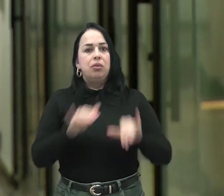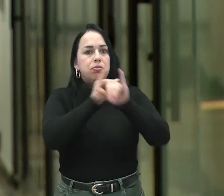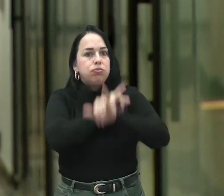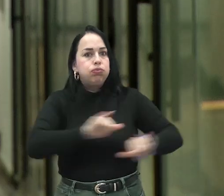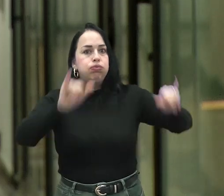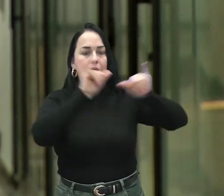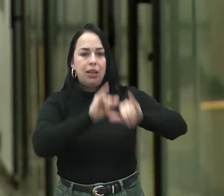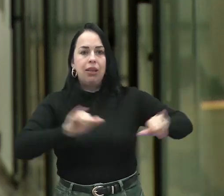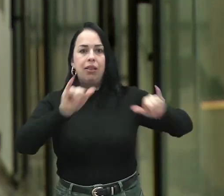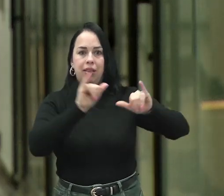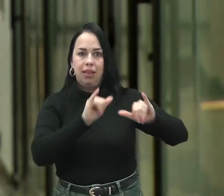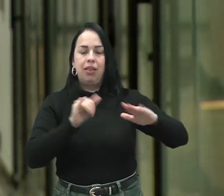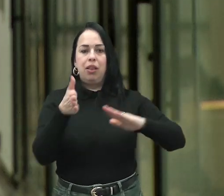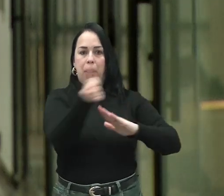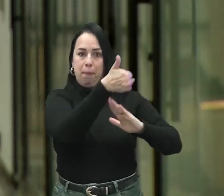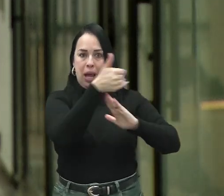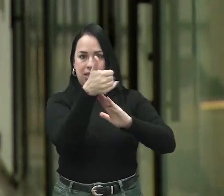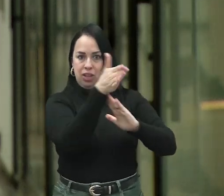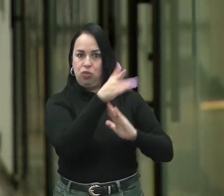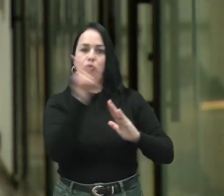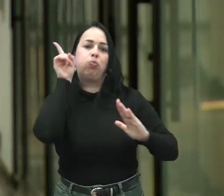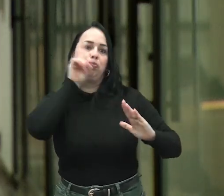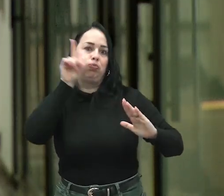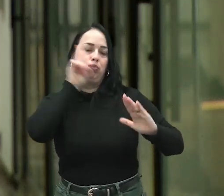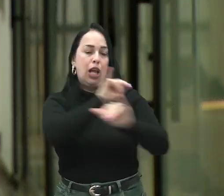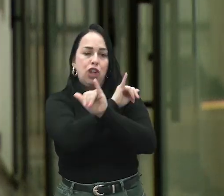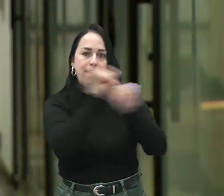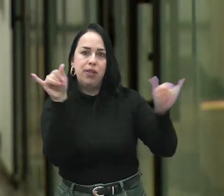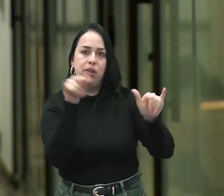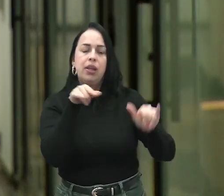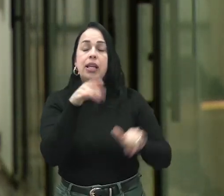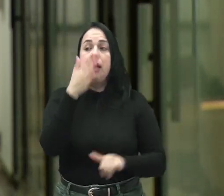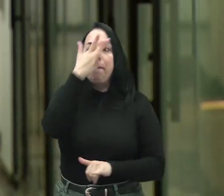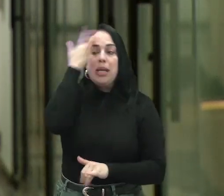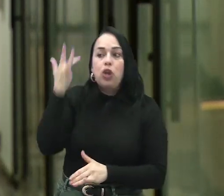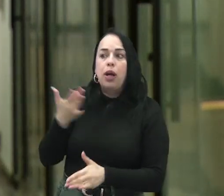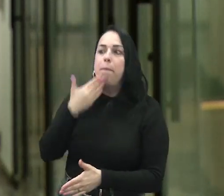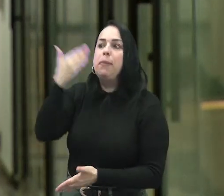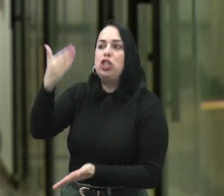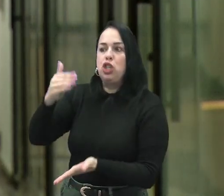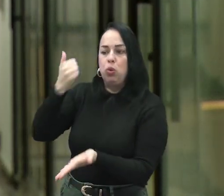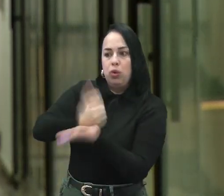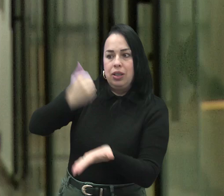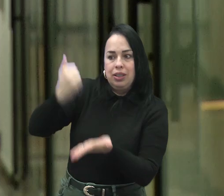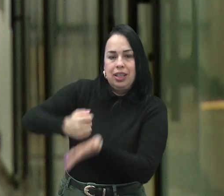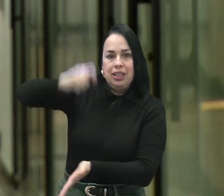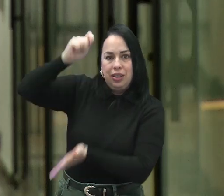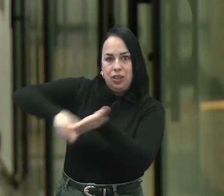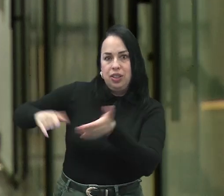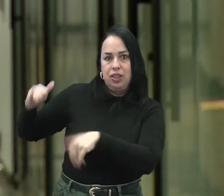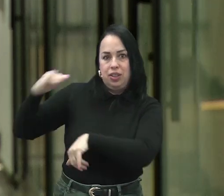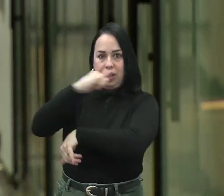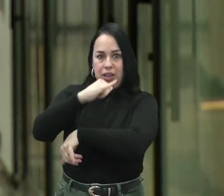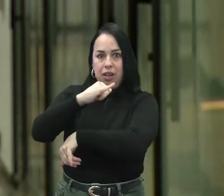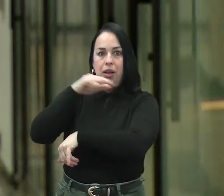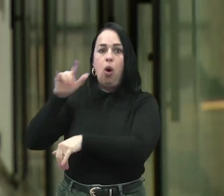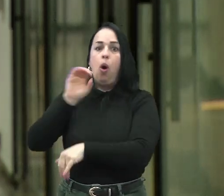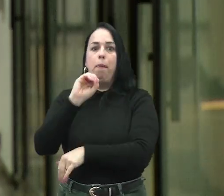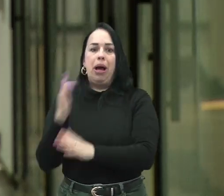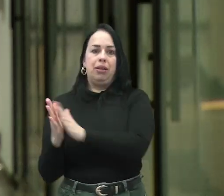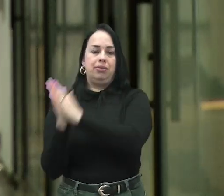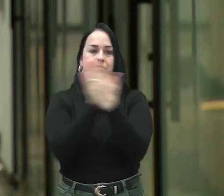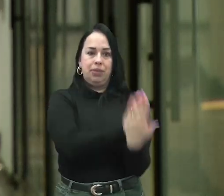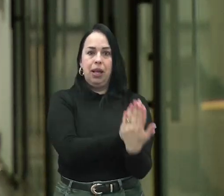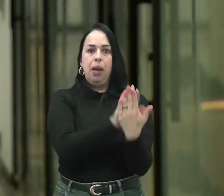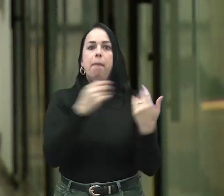O alerta veio de um comunicado da Embaixada dos Estados Unidos. Agora, quem solicita o visto de estudante